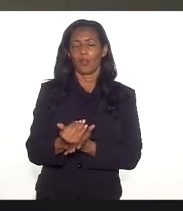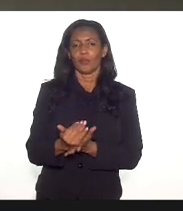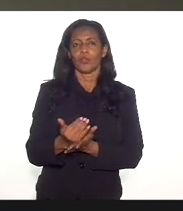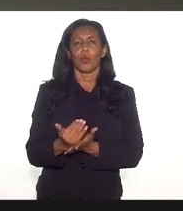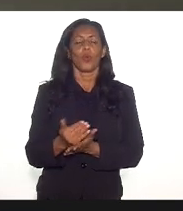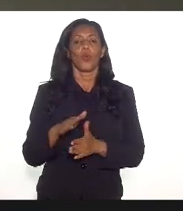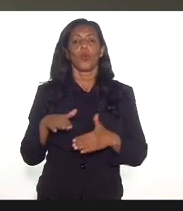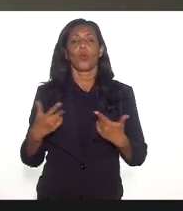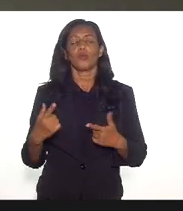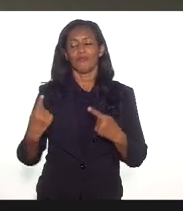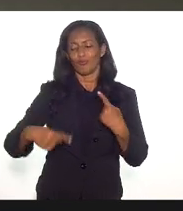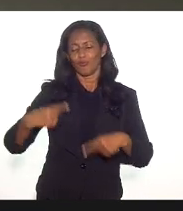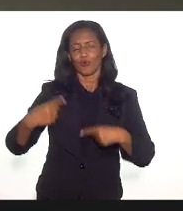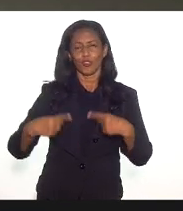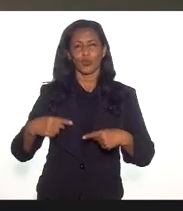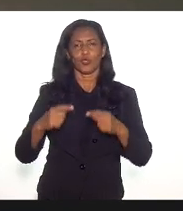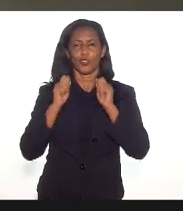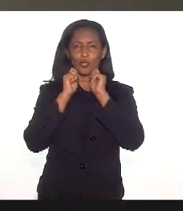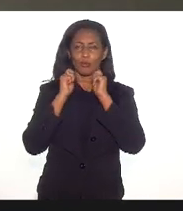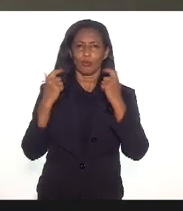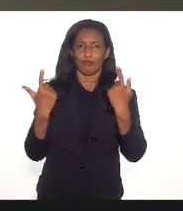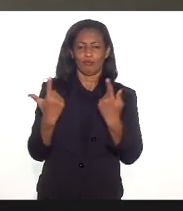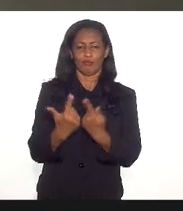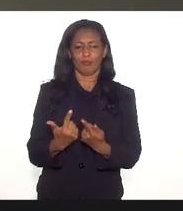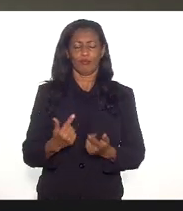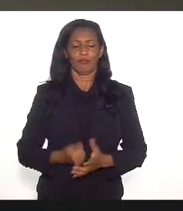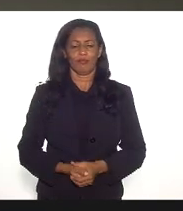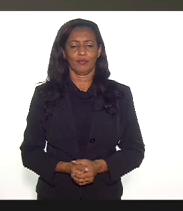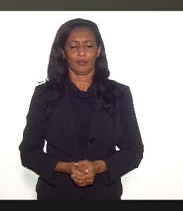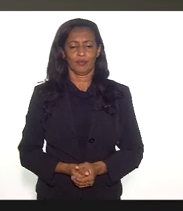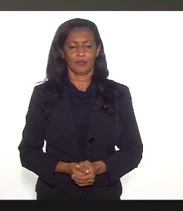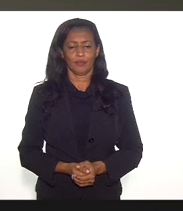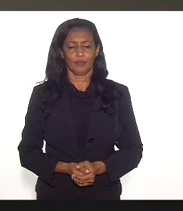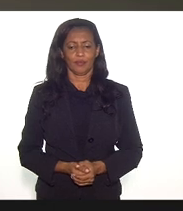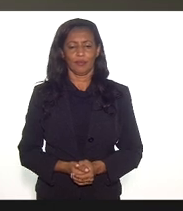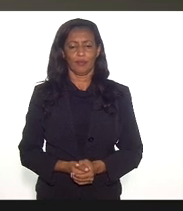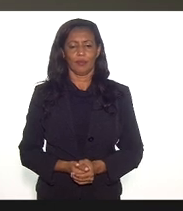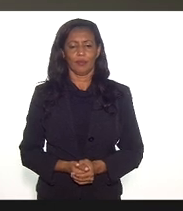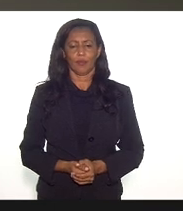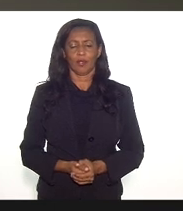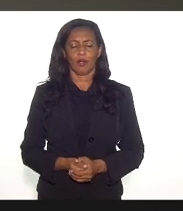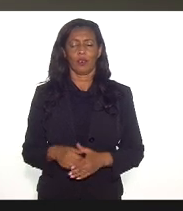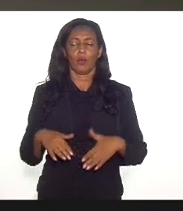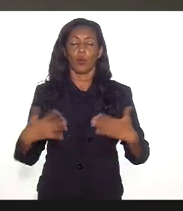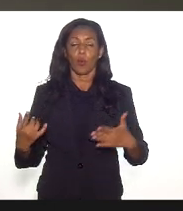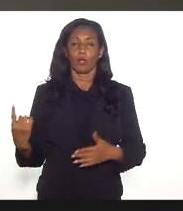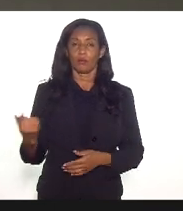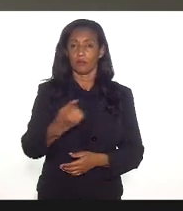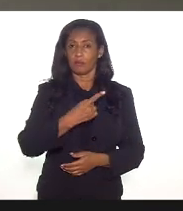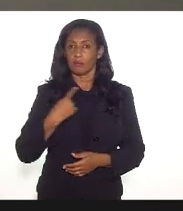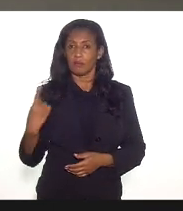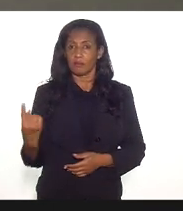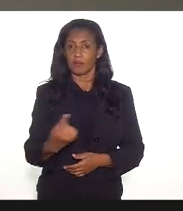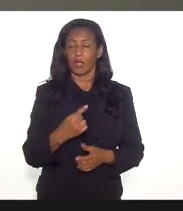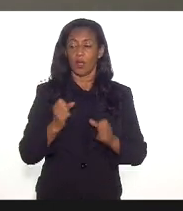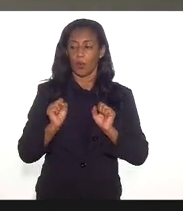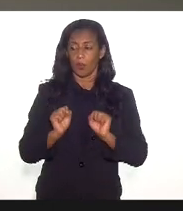de discutir com a Assembleia, né, com quando é que nós poderíamos fazer,